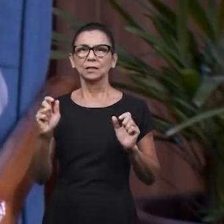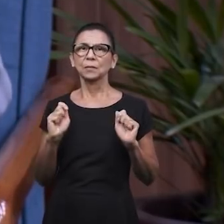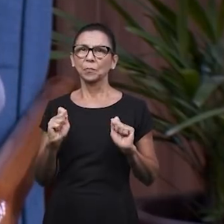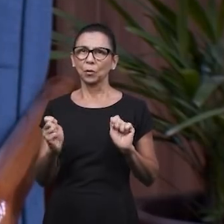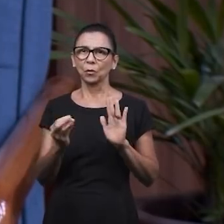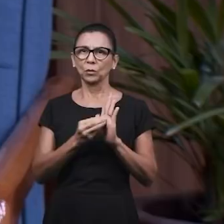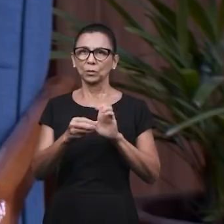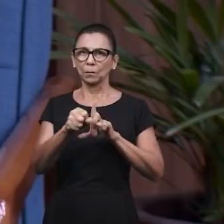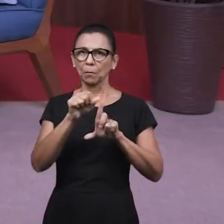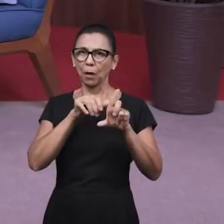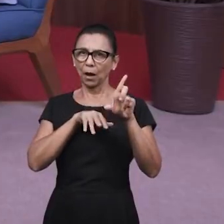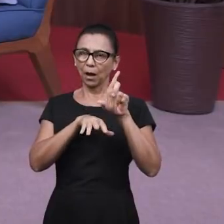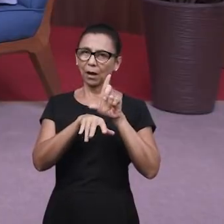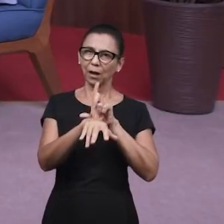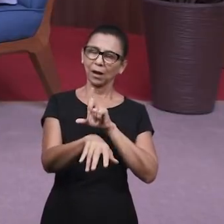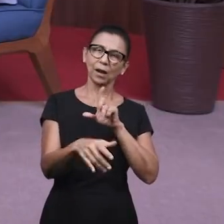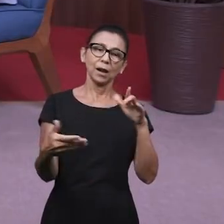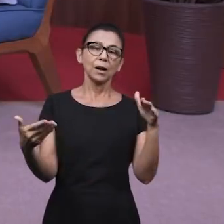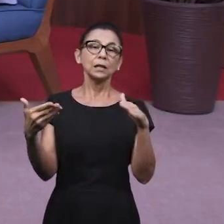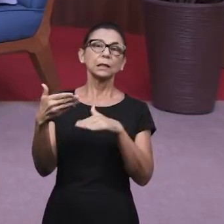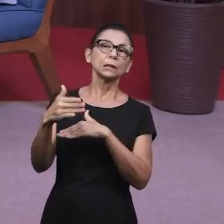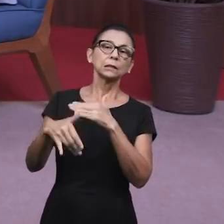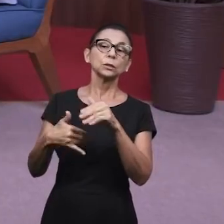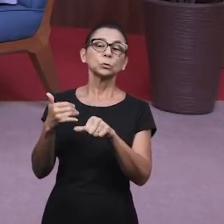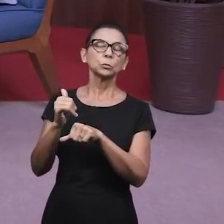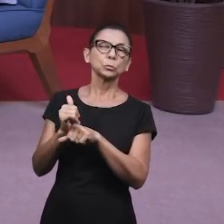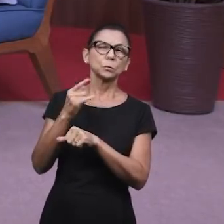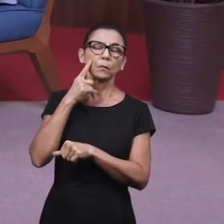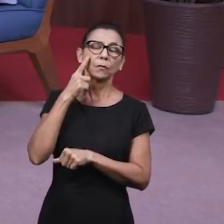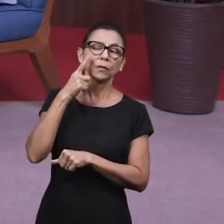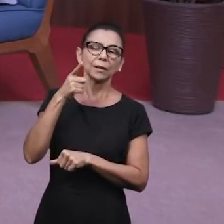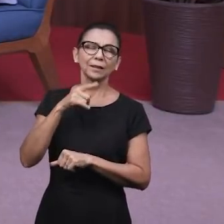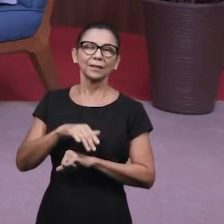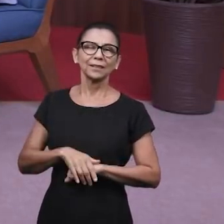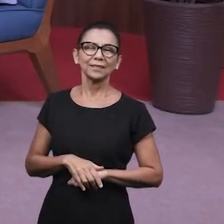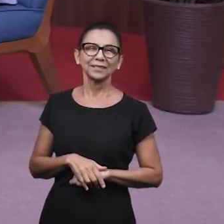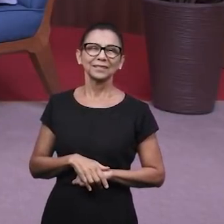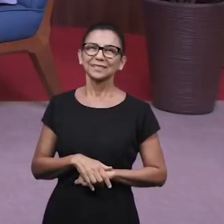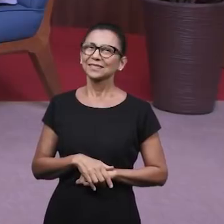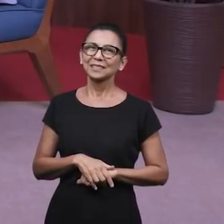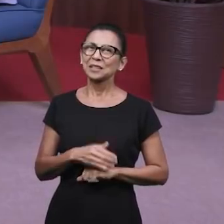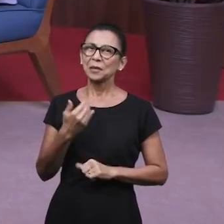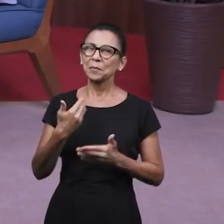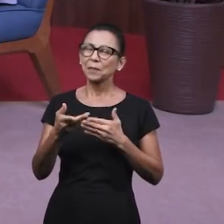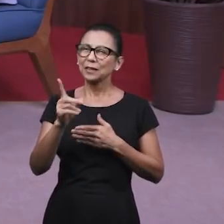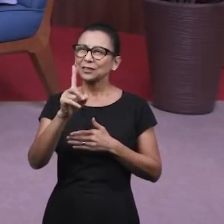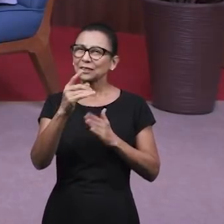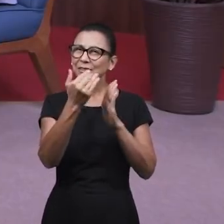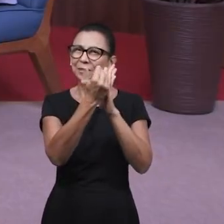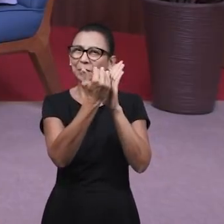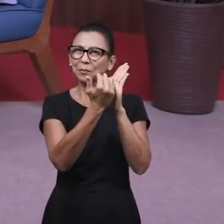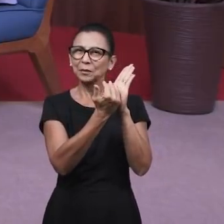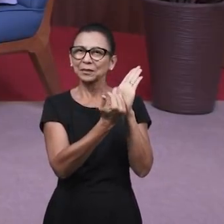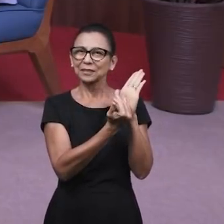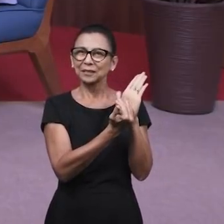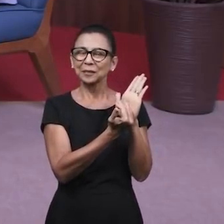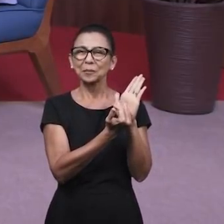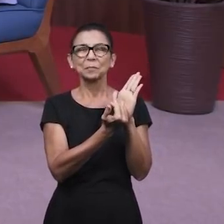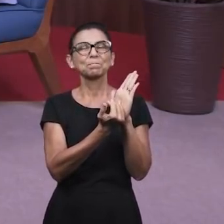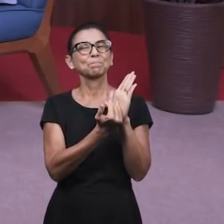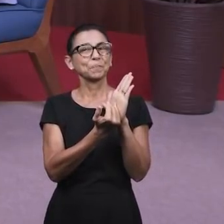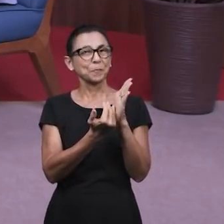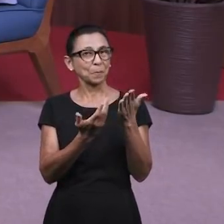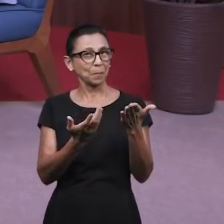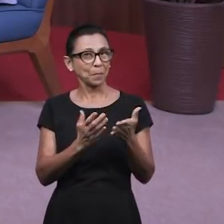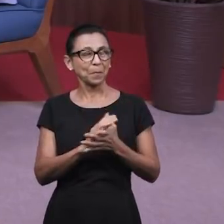nossos conteúdos. Acesse o nosso canal no YouTube e não perca esta programação que nós temos no canal.